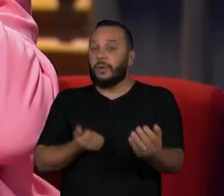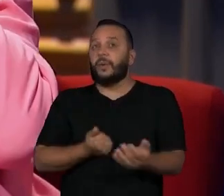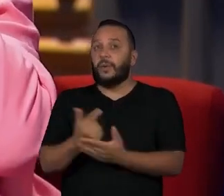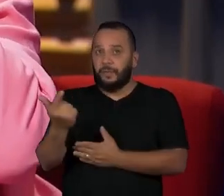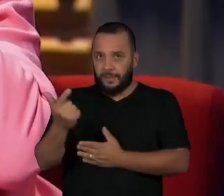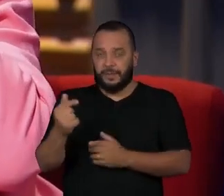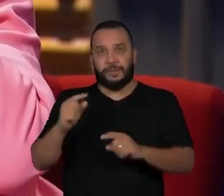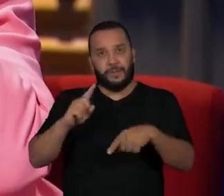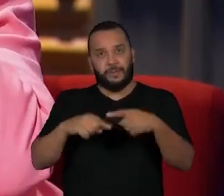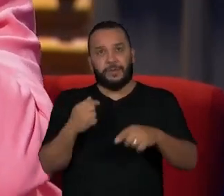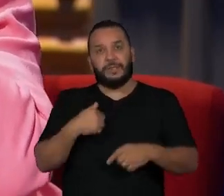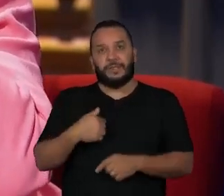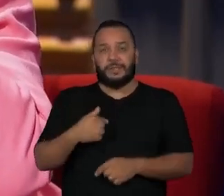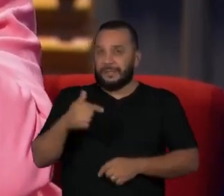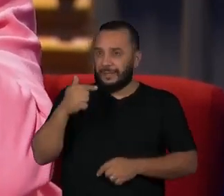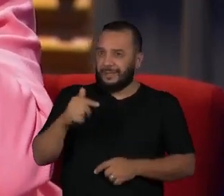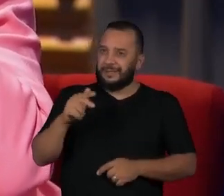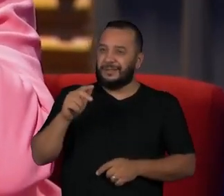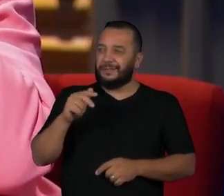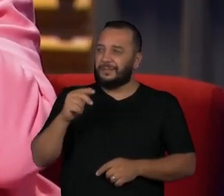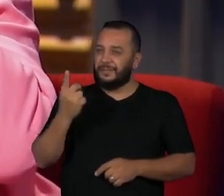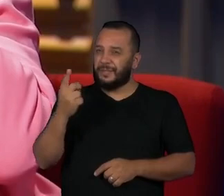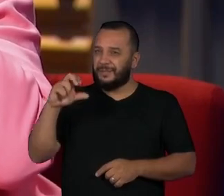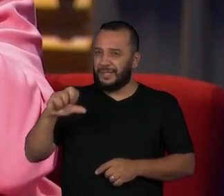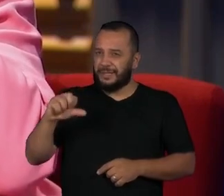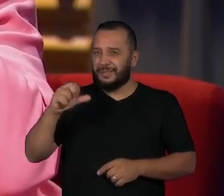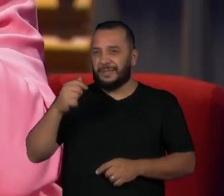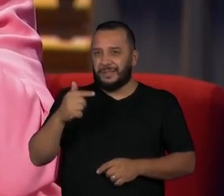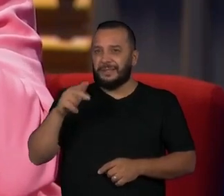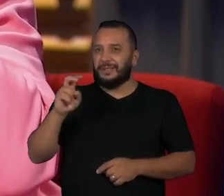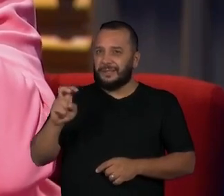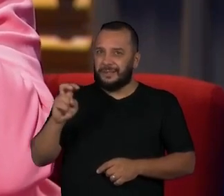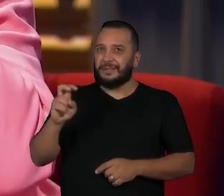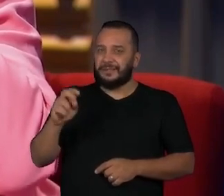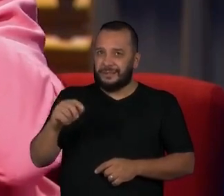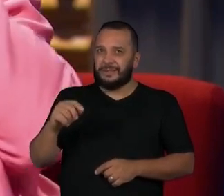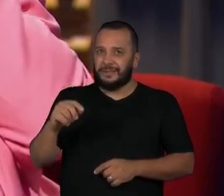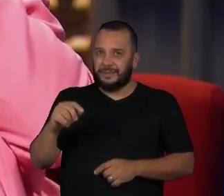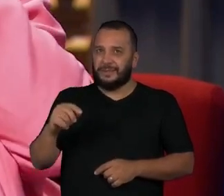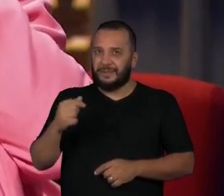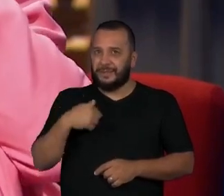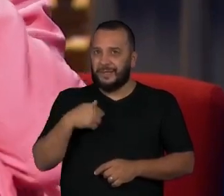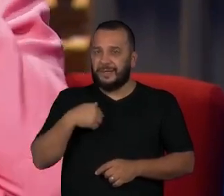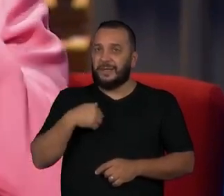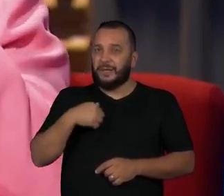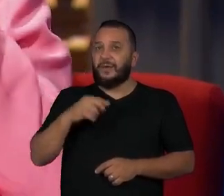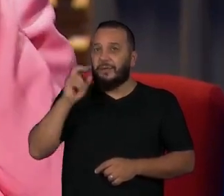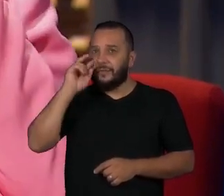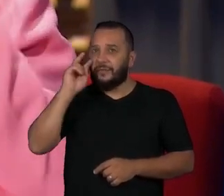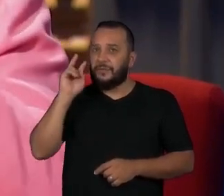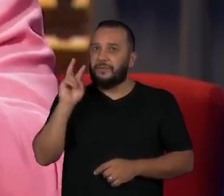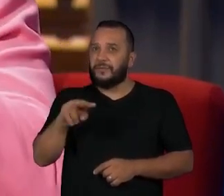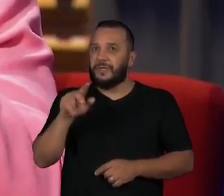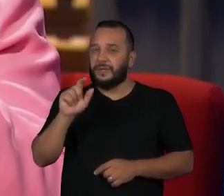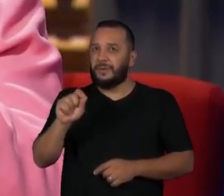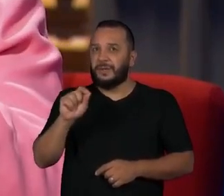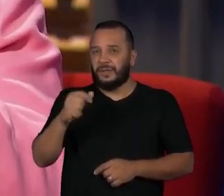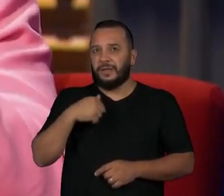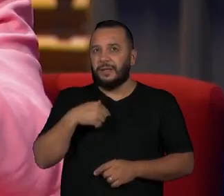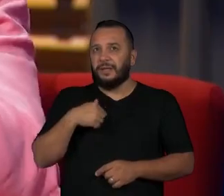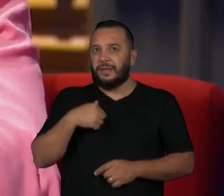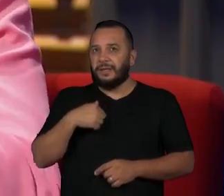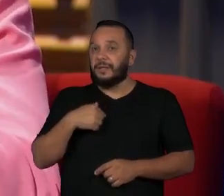aqui depois em 75 hum vi eu morava em mão vi na Pr da República vi dois com muitos